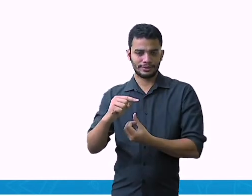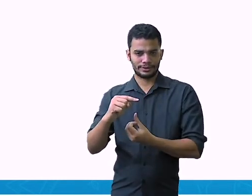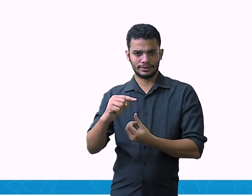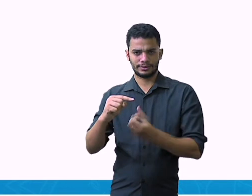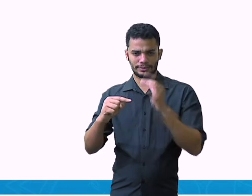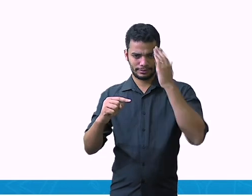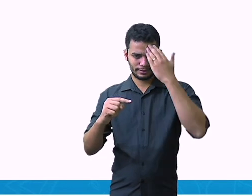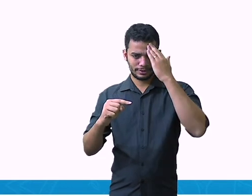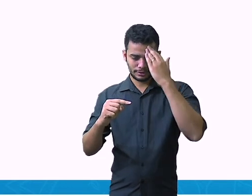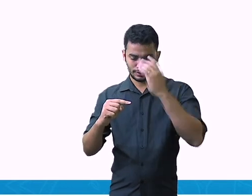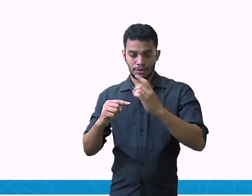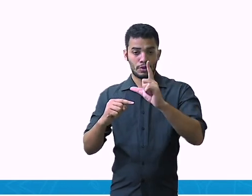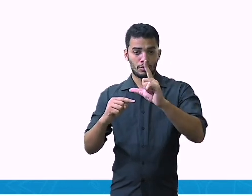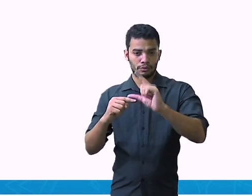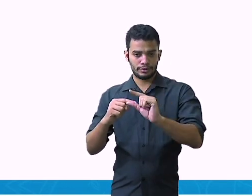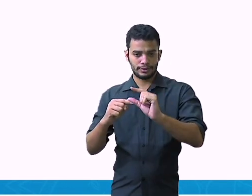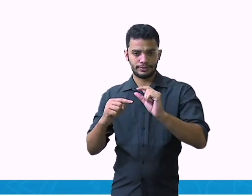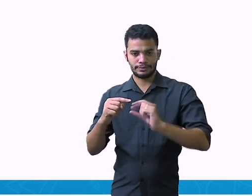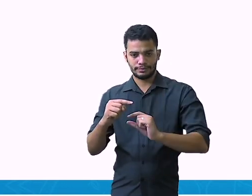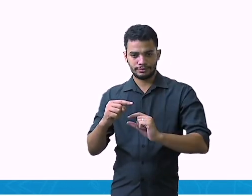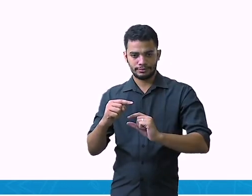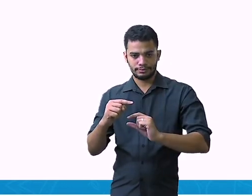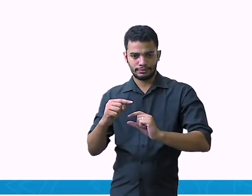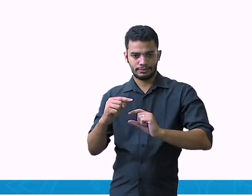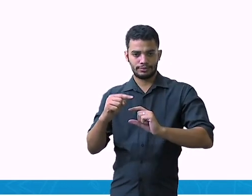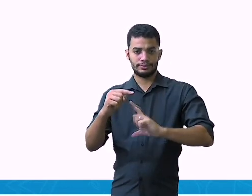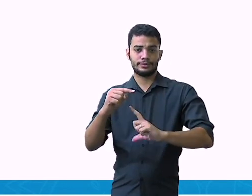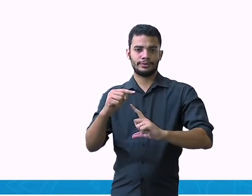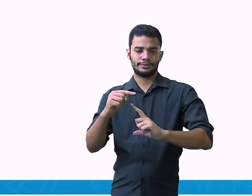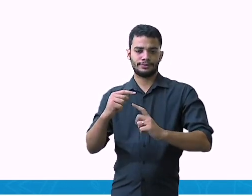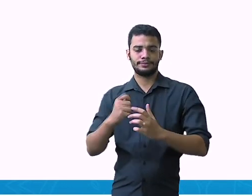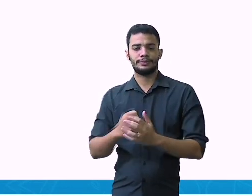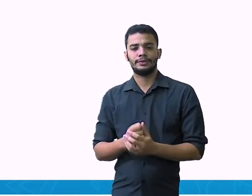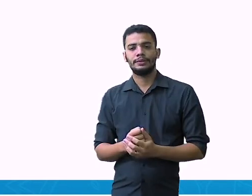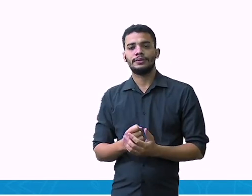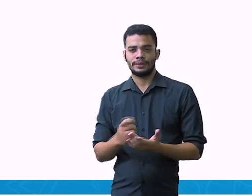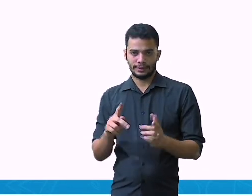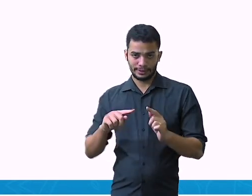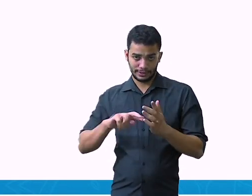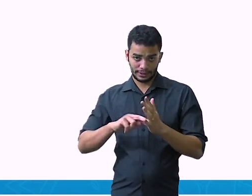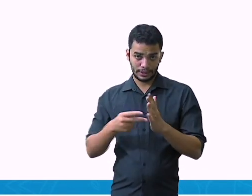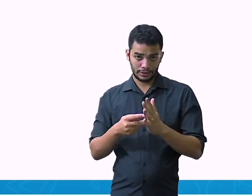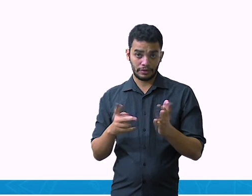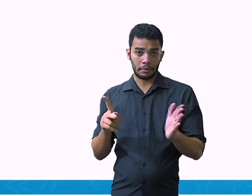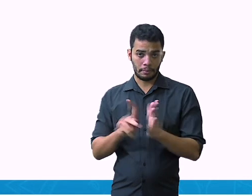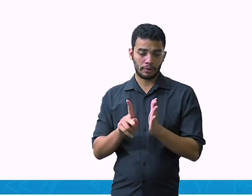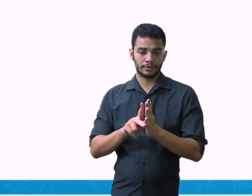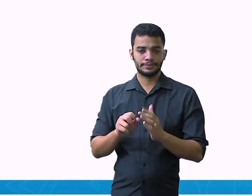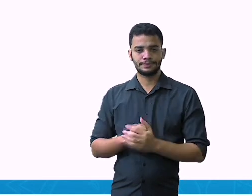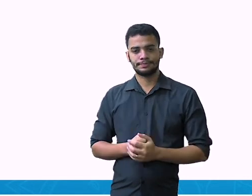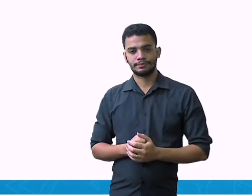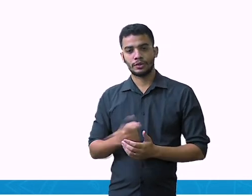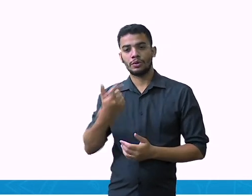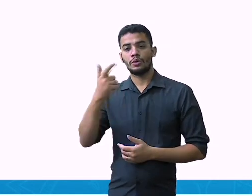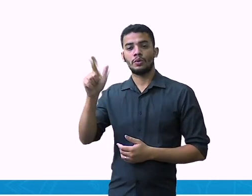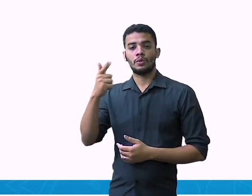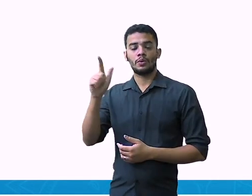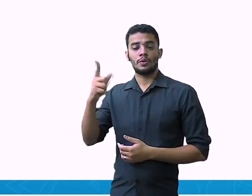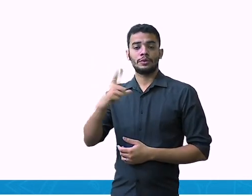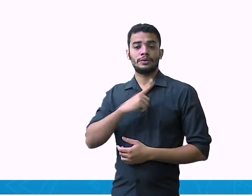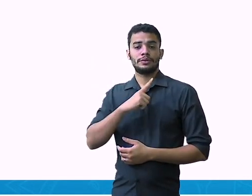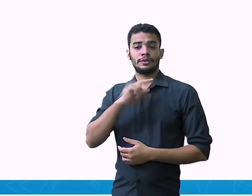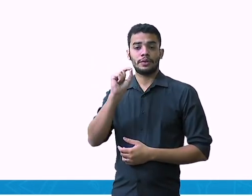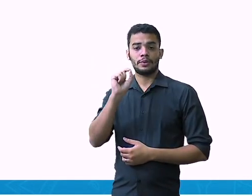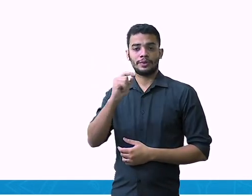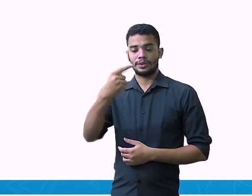meu denominador. Na próxima, nós temos ali 10 partes coloridas de